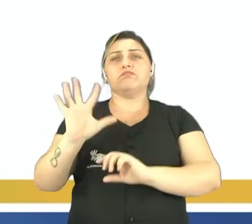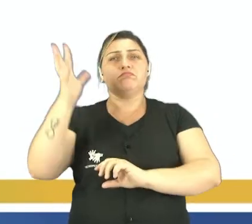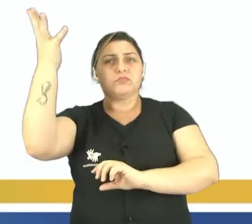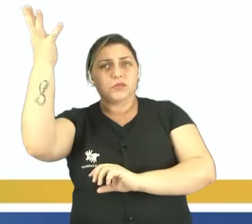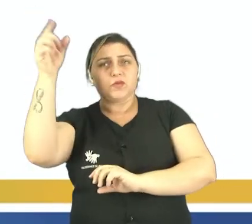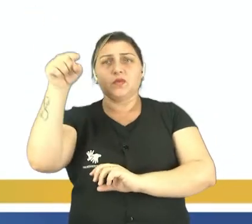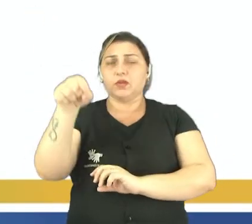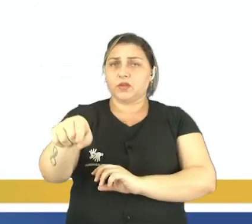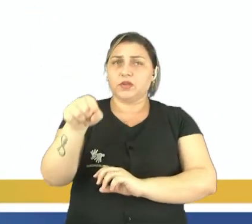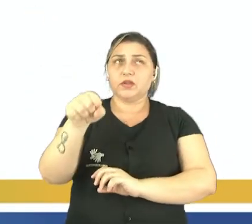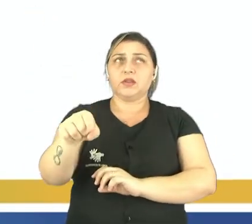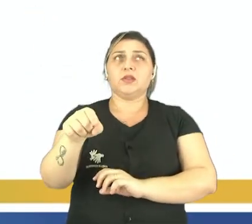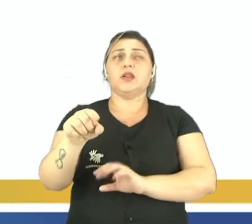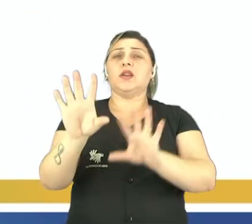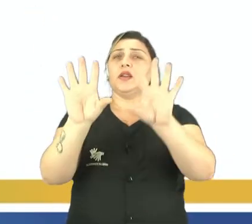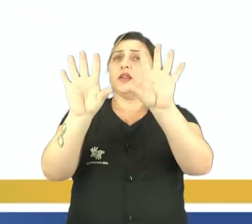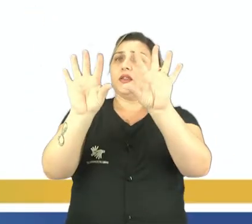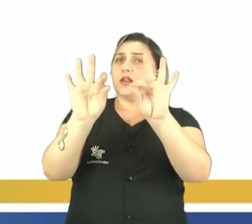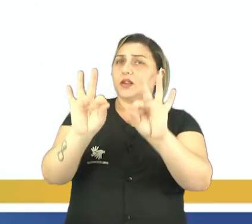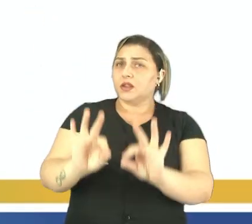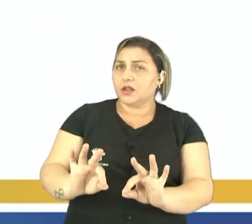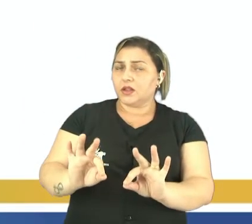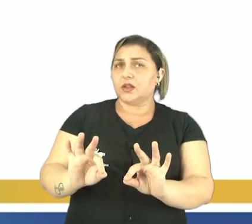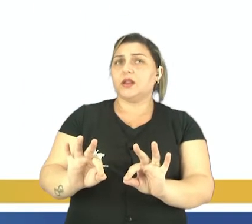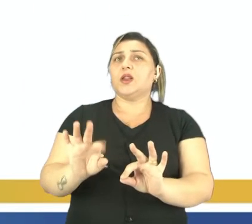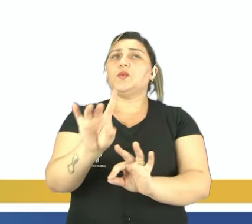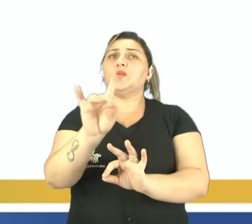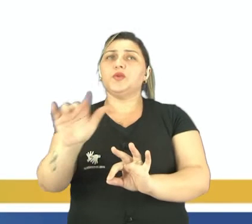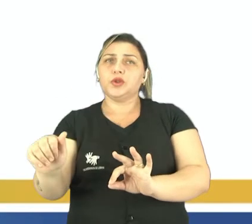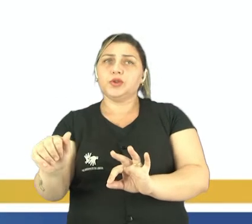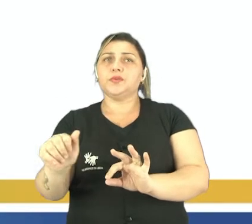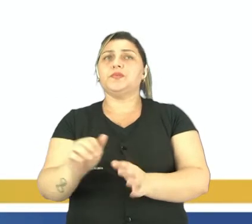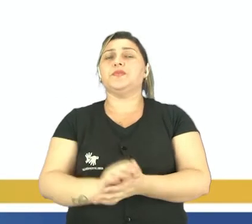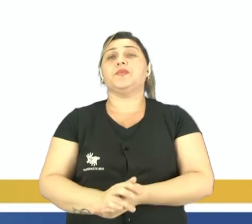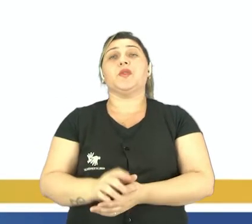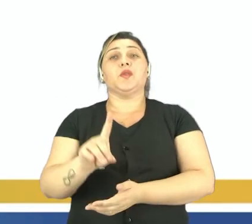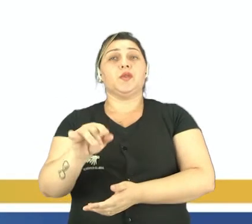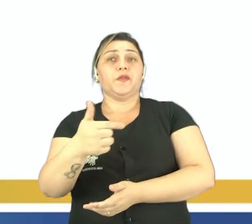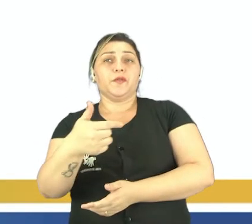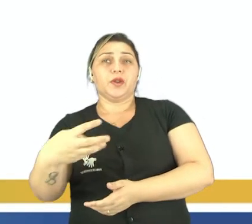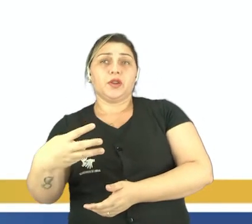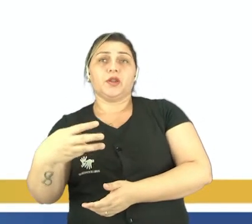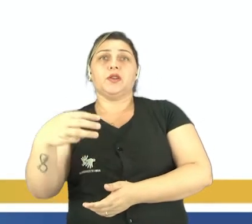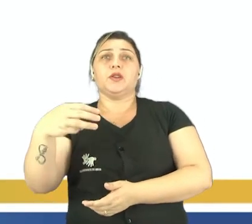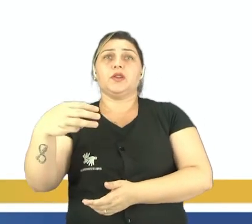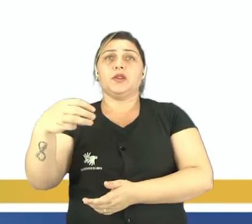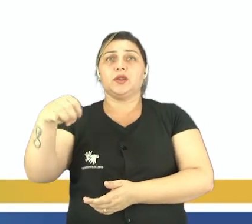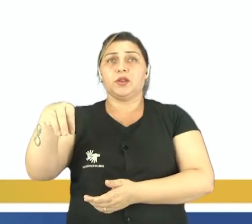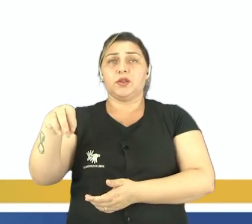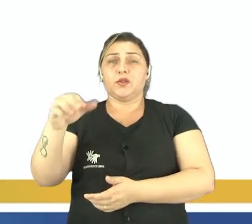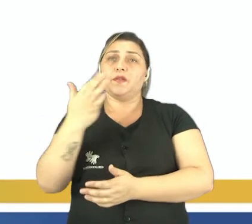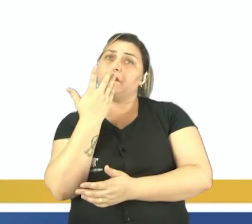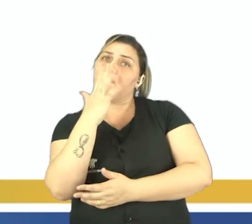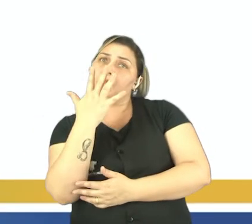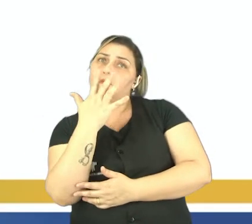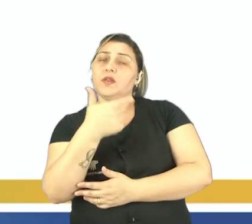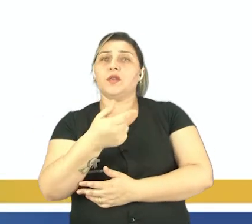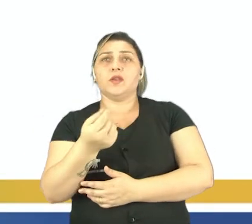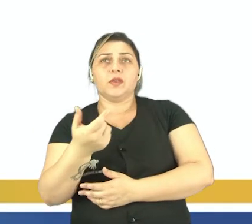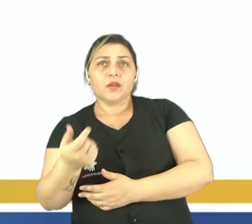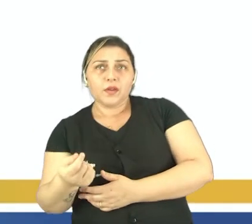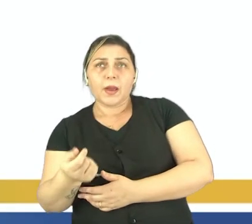você. Seja detalhista em especificar datas. No dia 23 de fevereiro